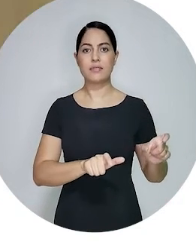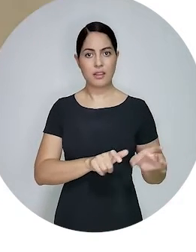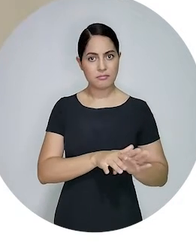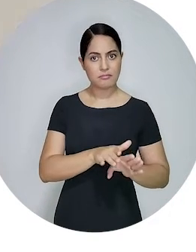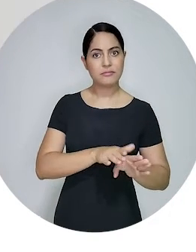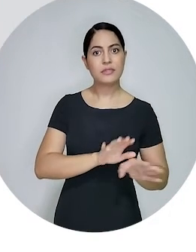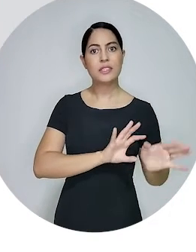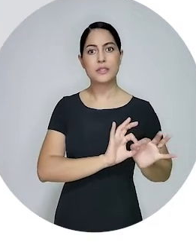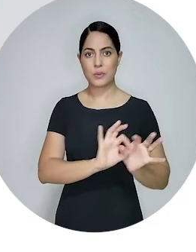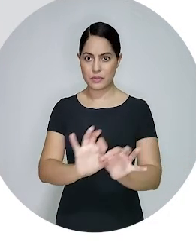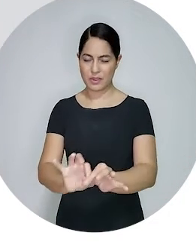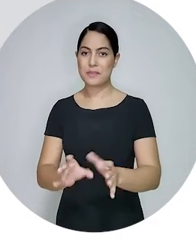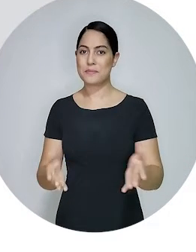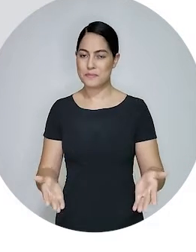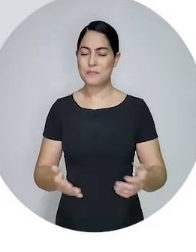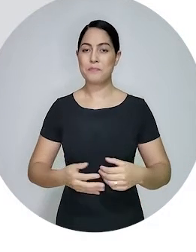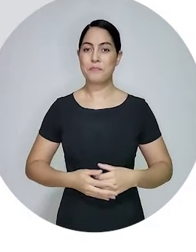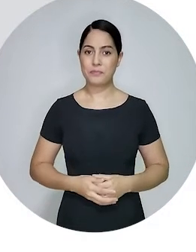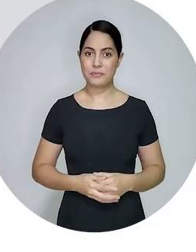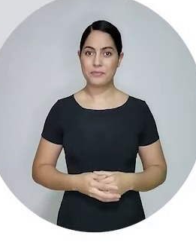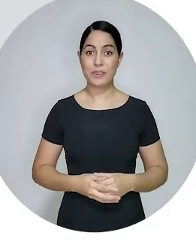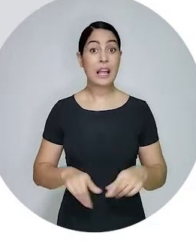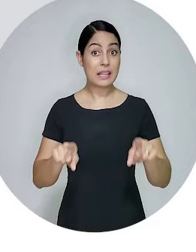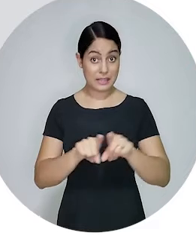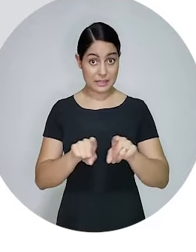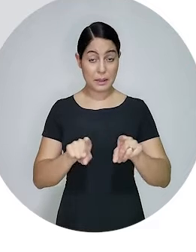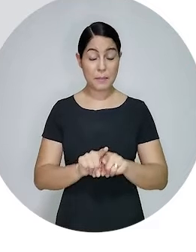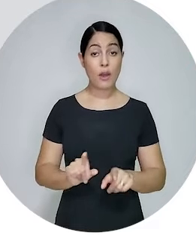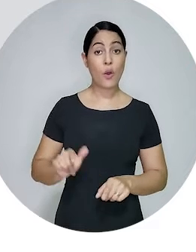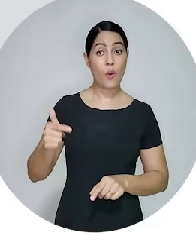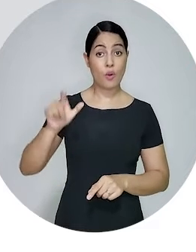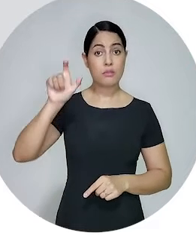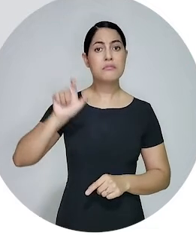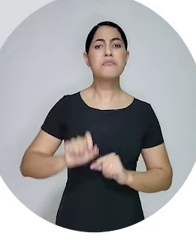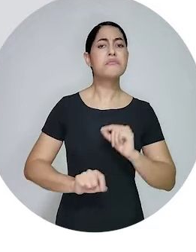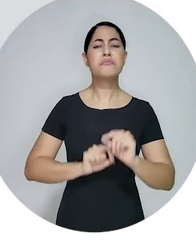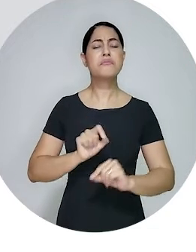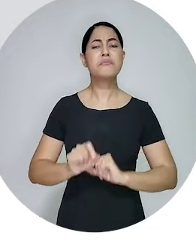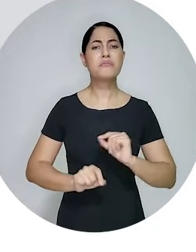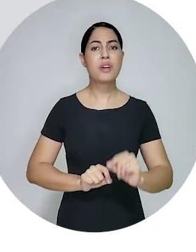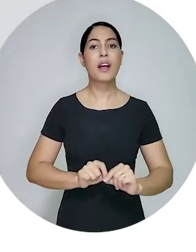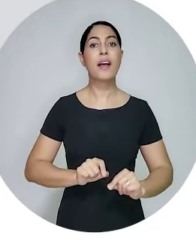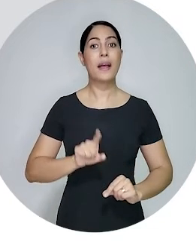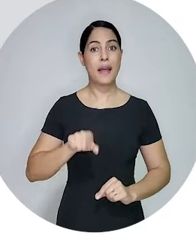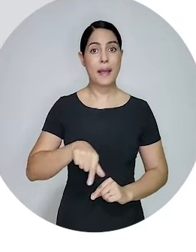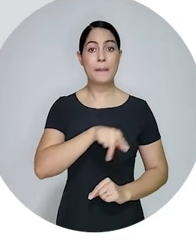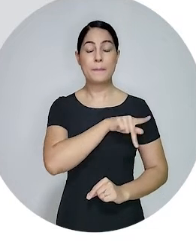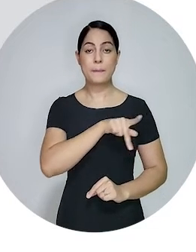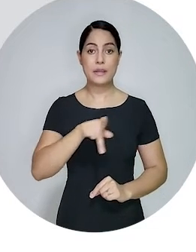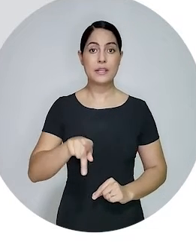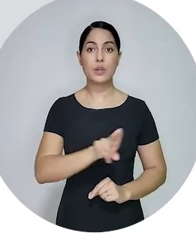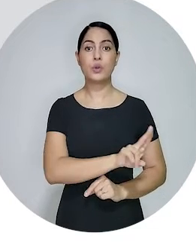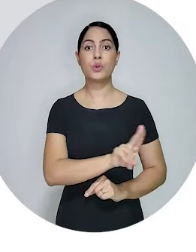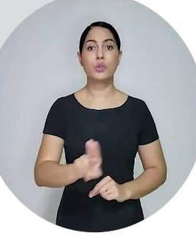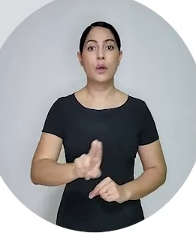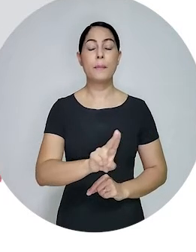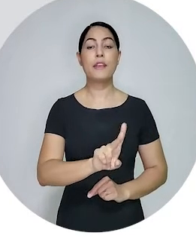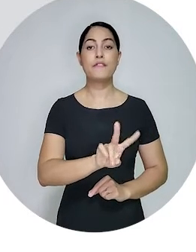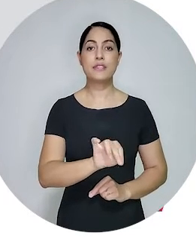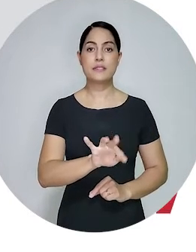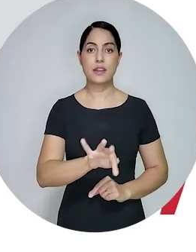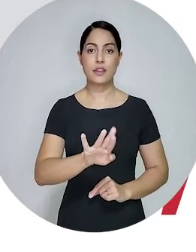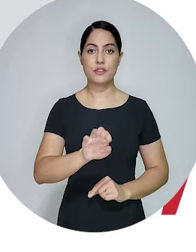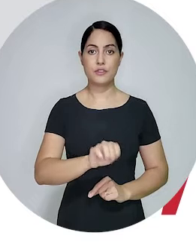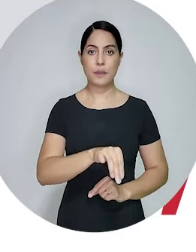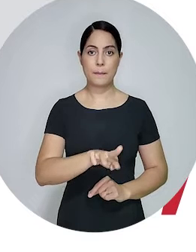aspas. Nesta mesma linha, o presidente da Associação Nacional dos Procuradores dos Estados e do Distrito Federal, Vicente Braga,